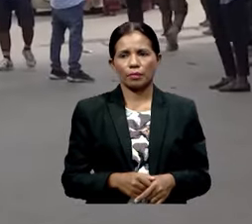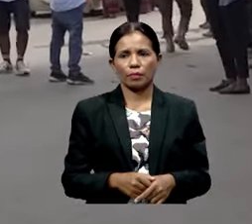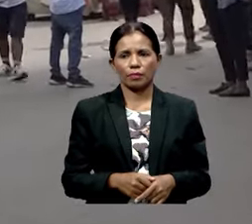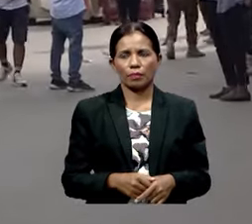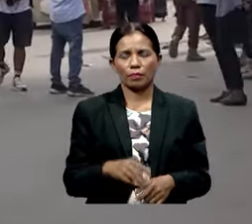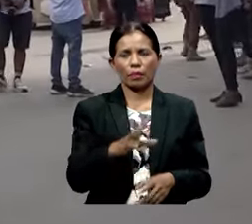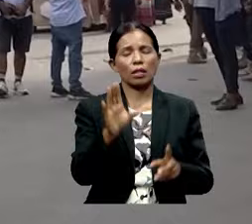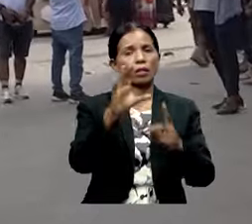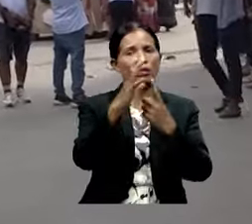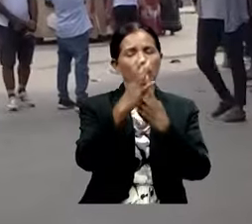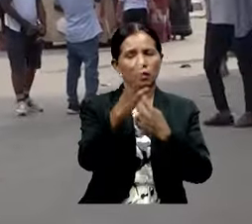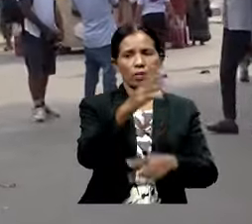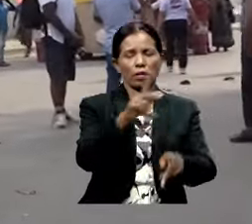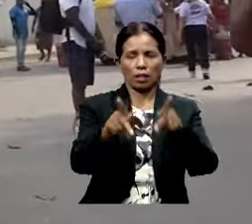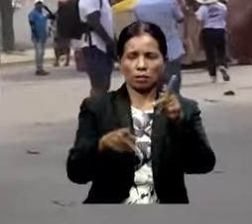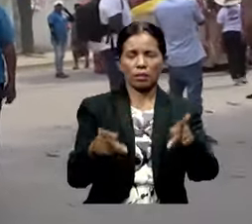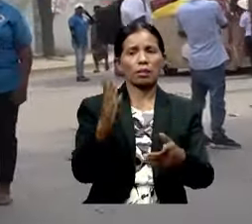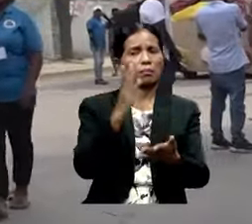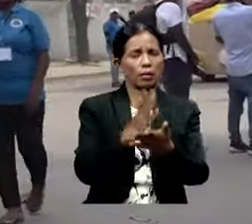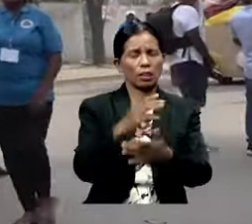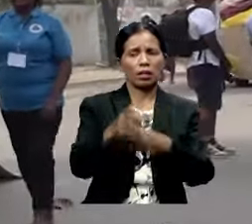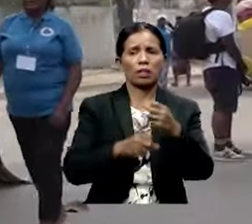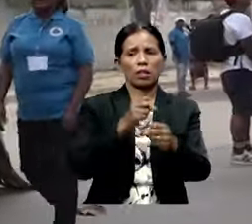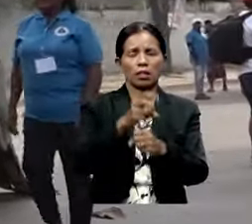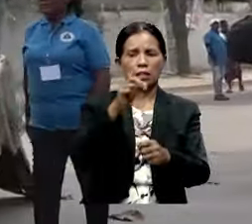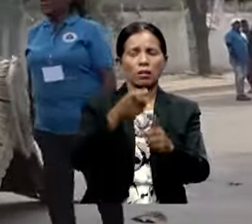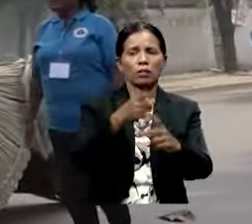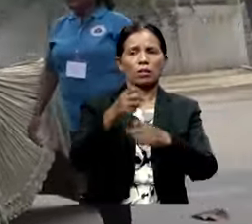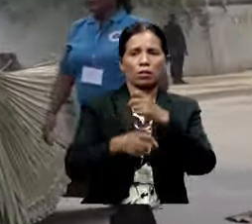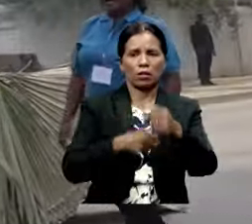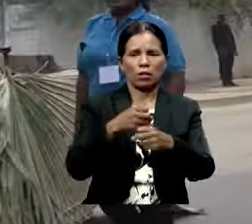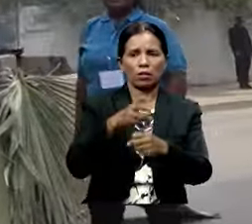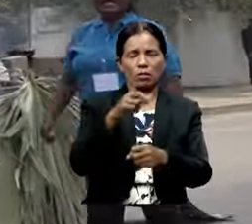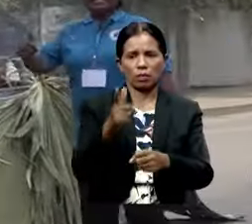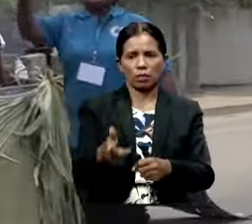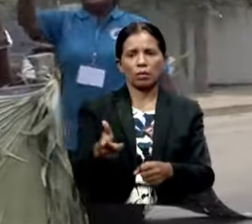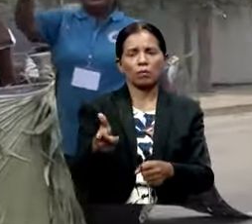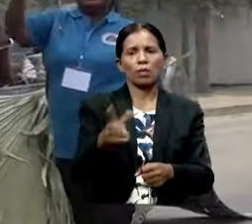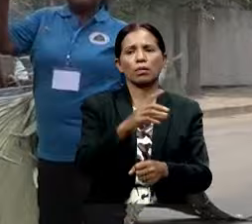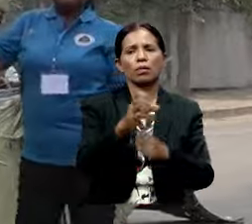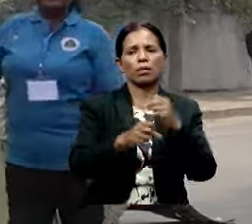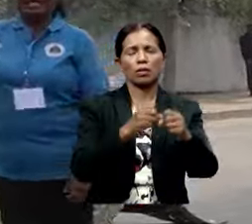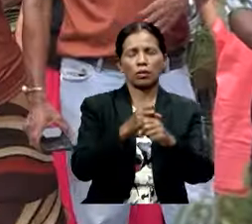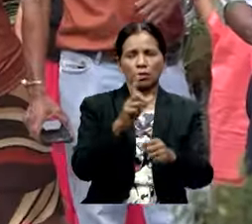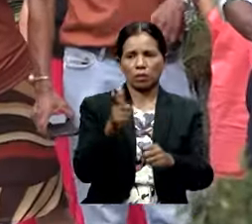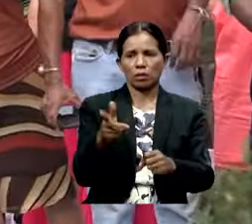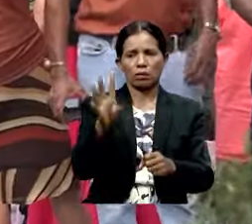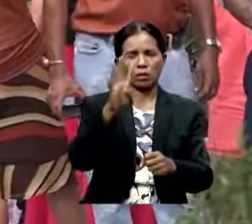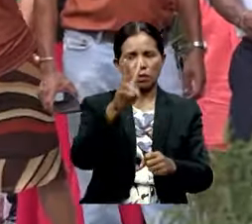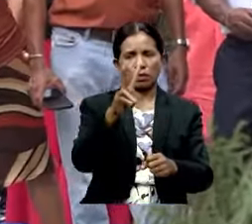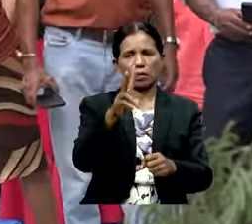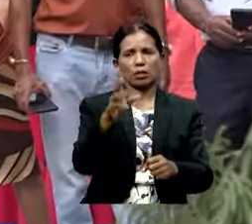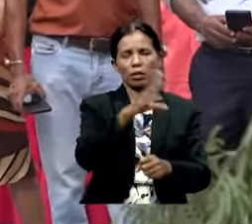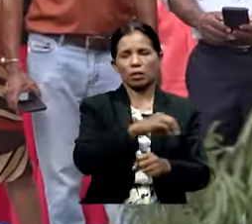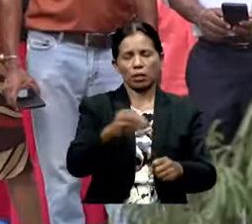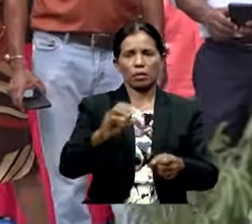Caravana cultural no artística parado durante Tinanrua, o si Tinanrihun Rua, Rua Nulu, to Tinanrihun Rua, Rua Nulu Recin Rua, tamba